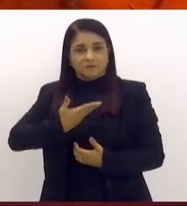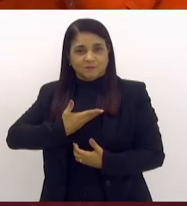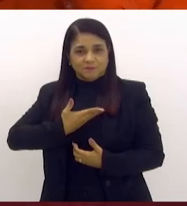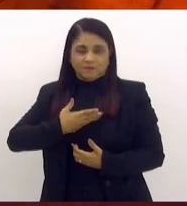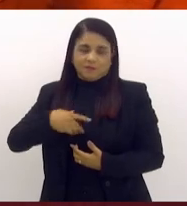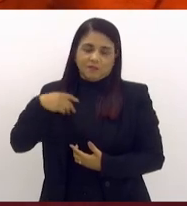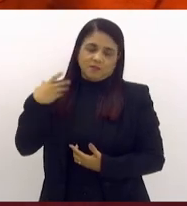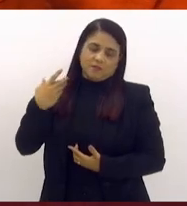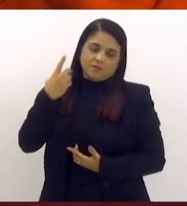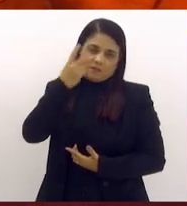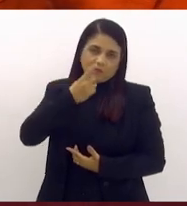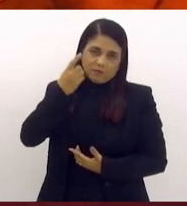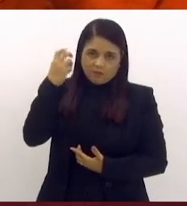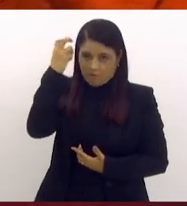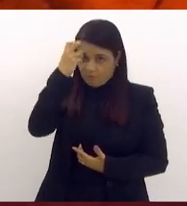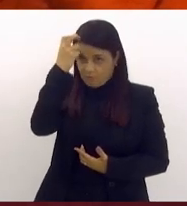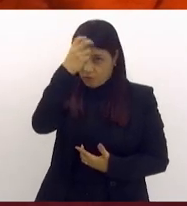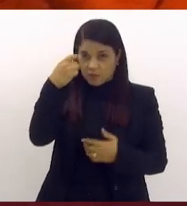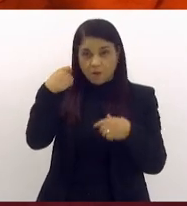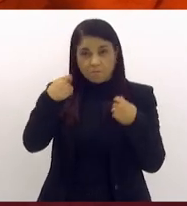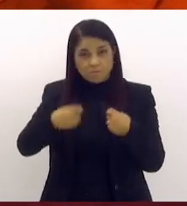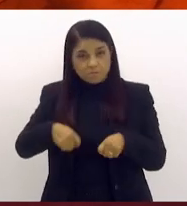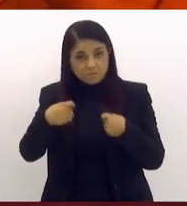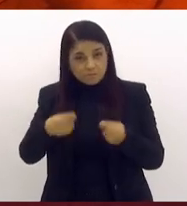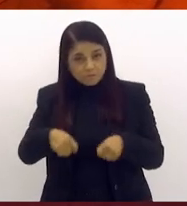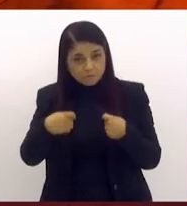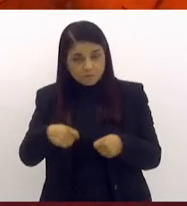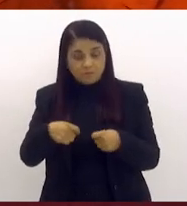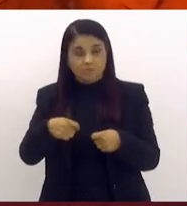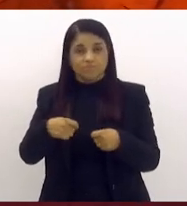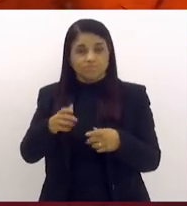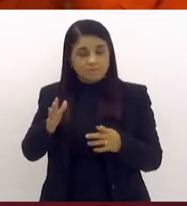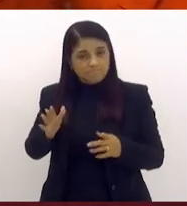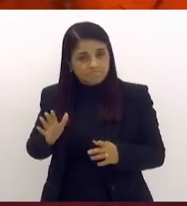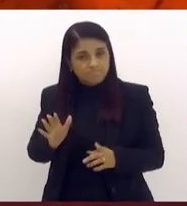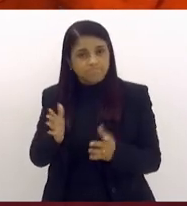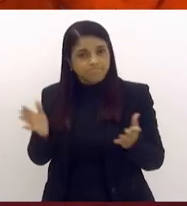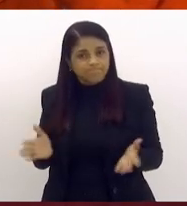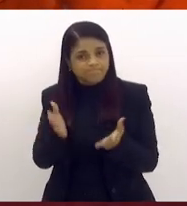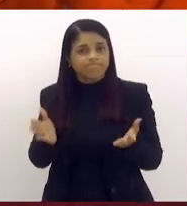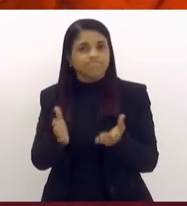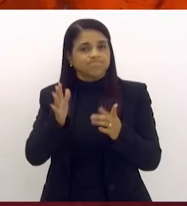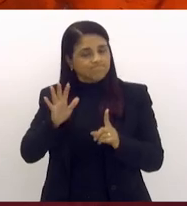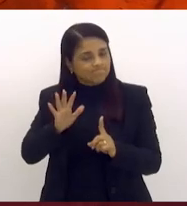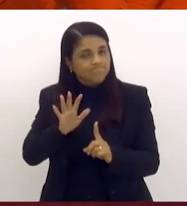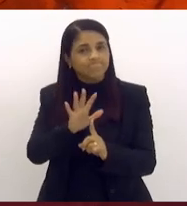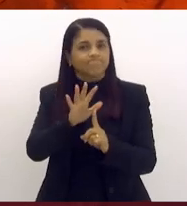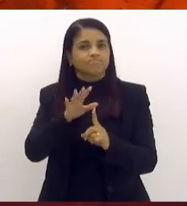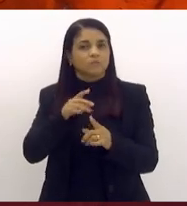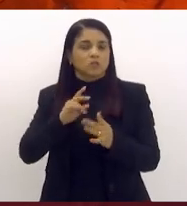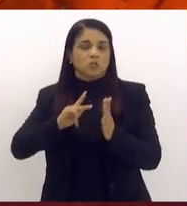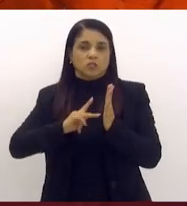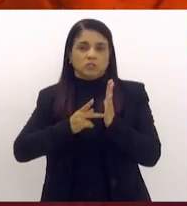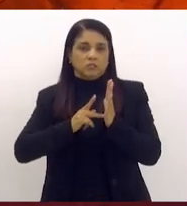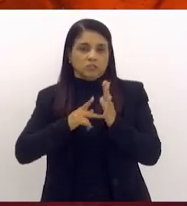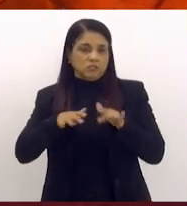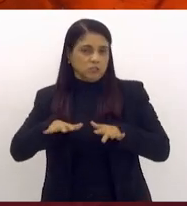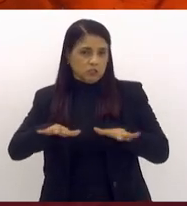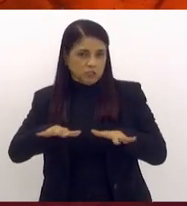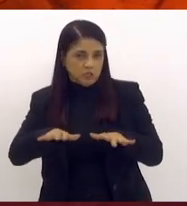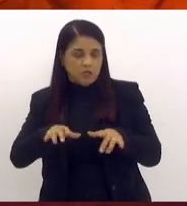Verônica nós precisamos fazer com que essa pressão ela não venha apenas do movimento sindical dos movimentos